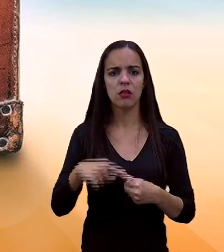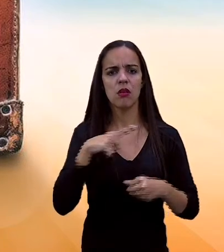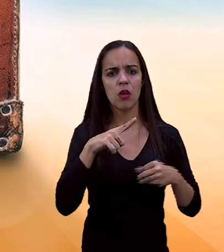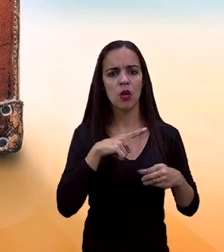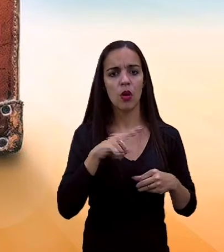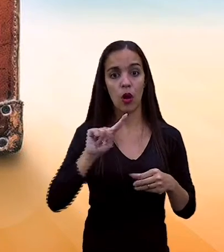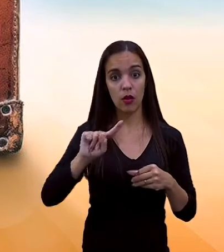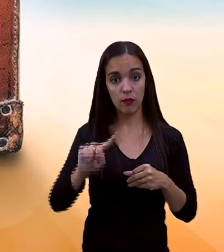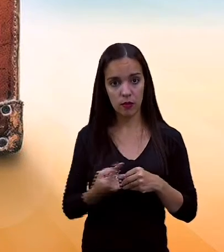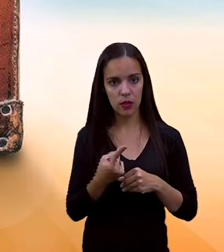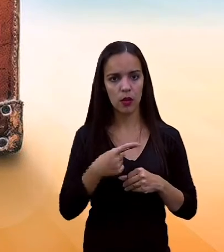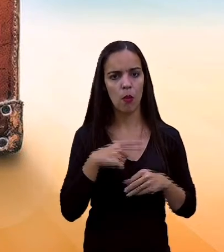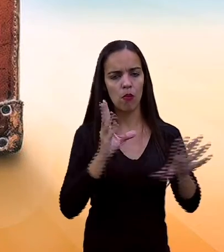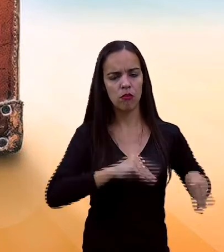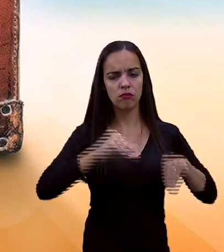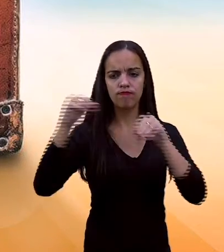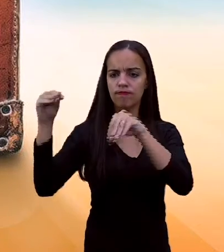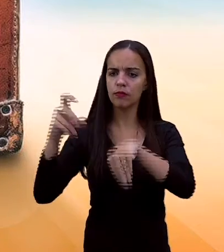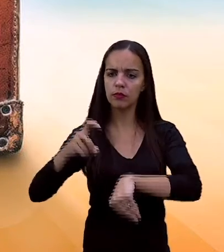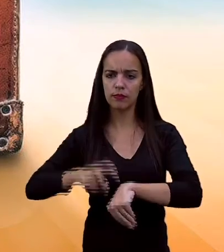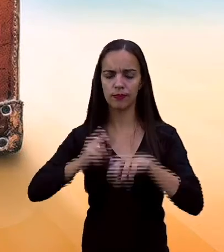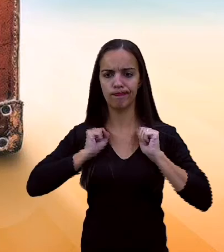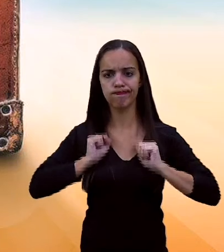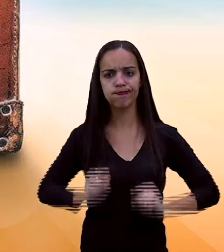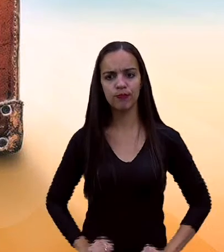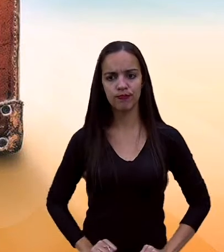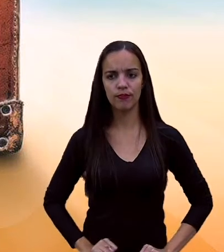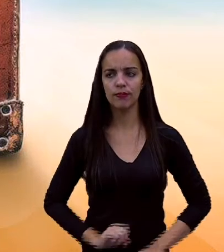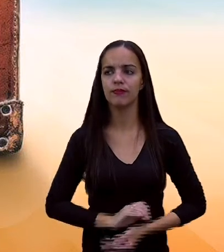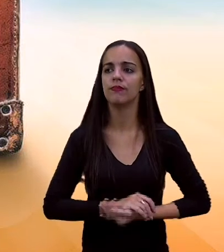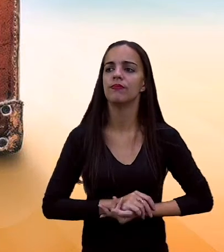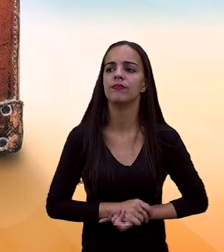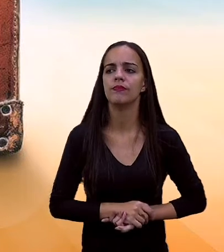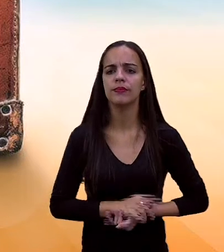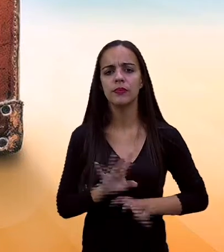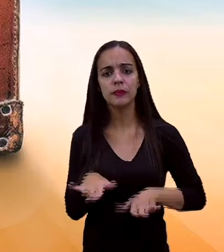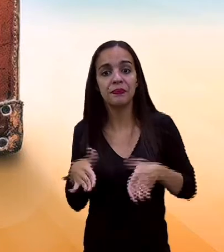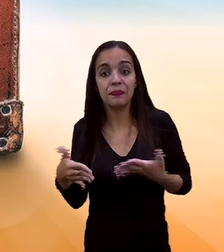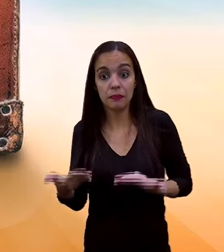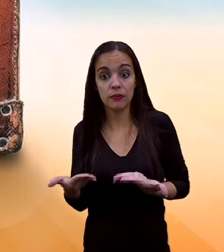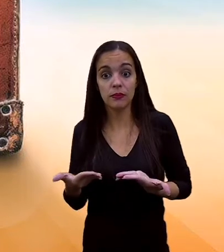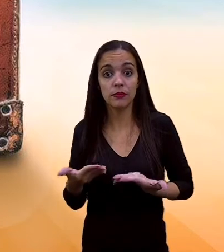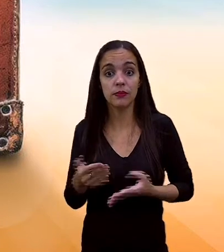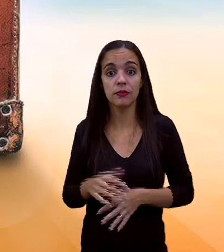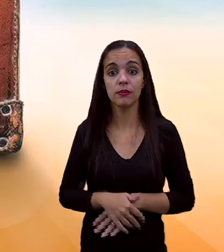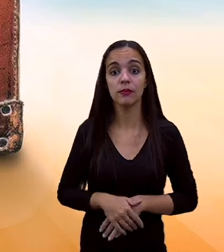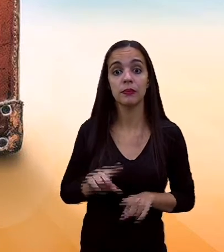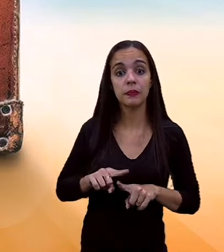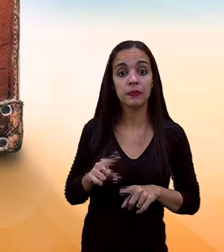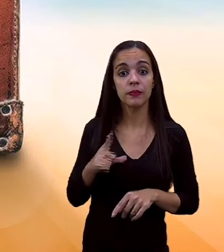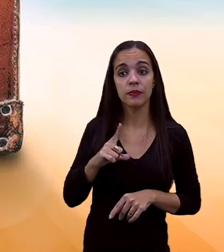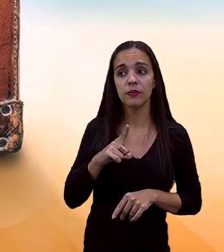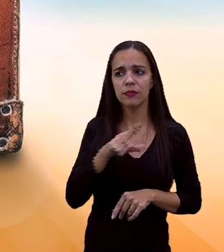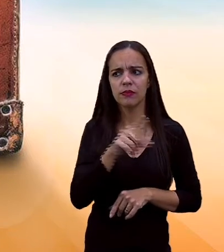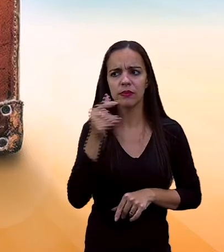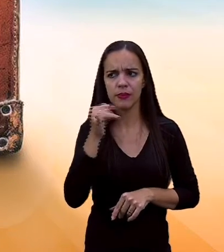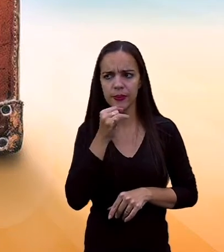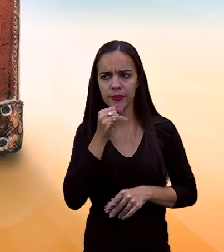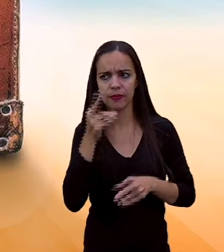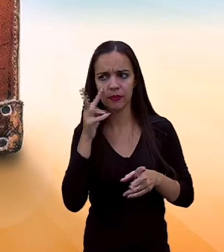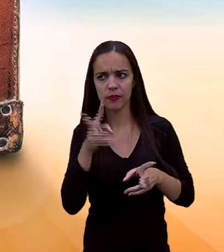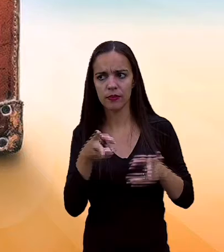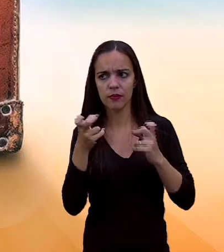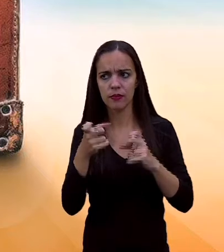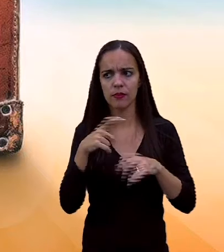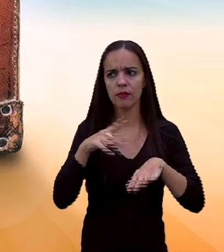vírgula, mudo-me rapidamente. Então, uma coisa importante, né, que eu quero trazer para vocês.